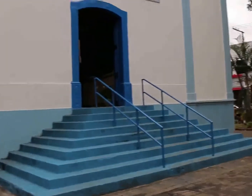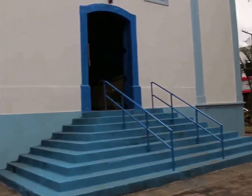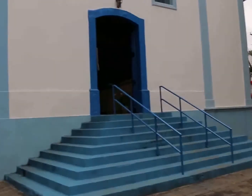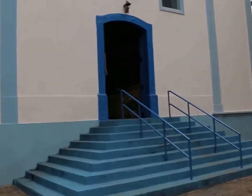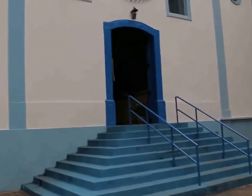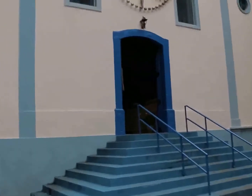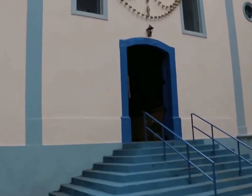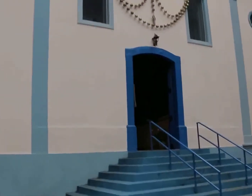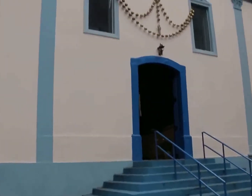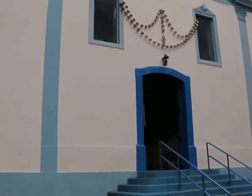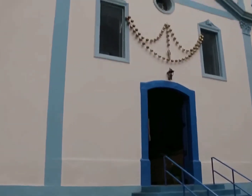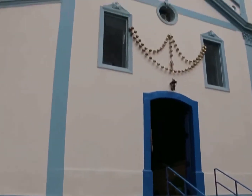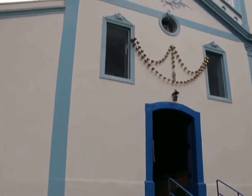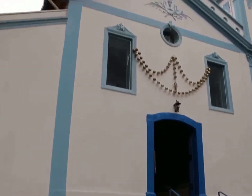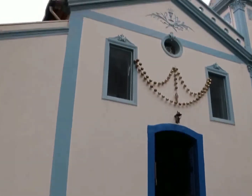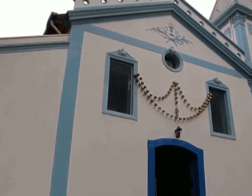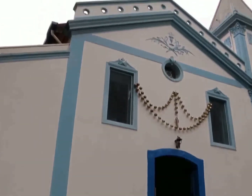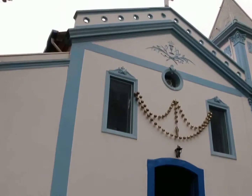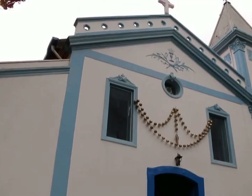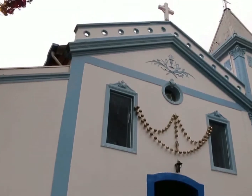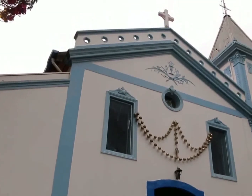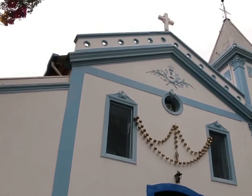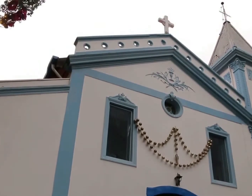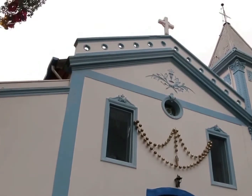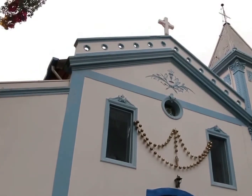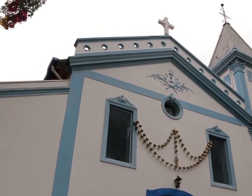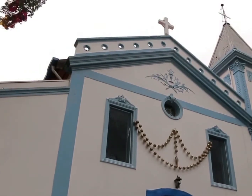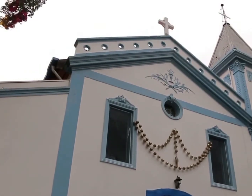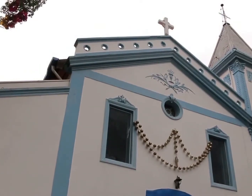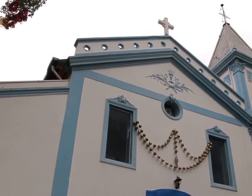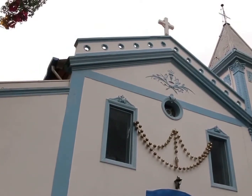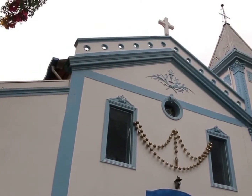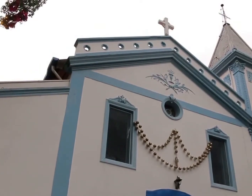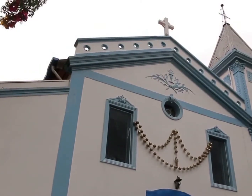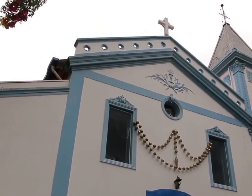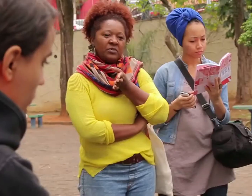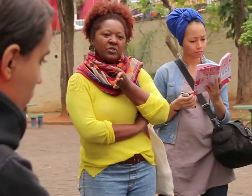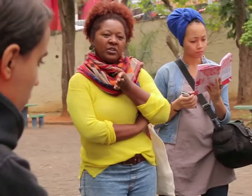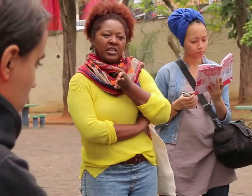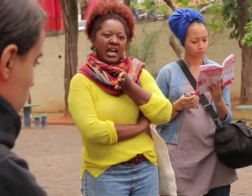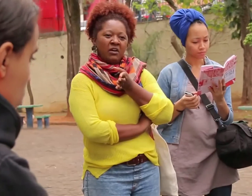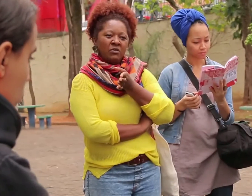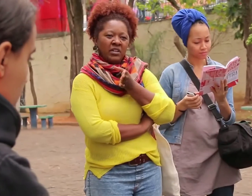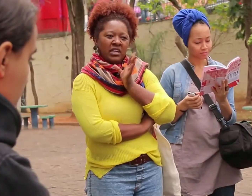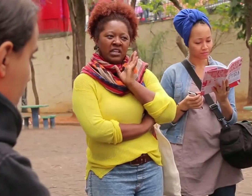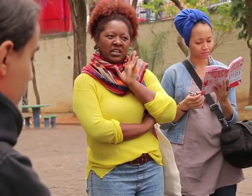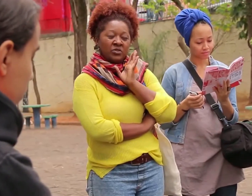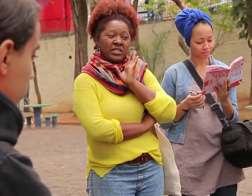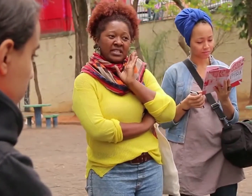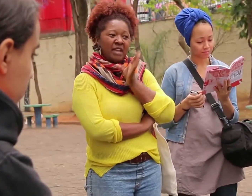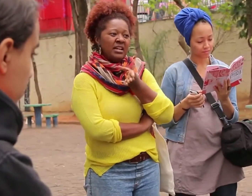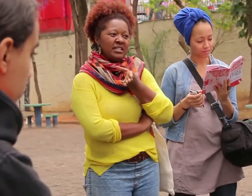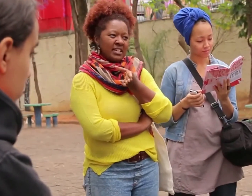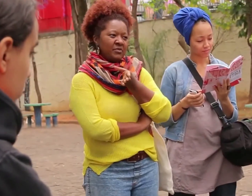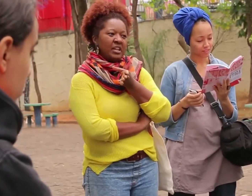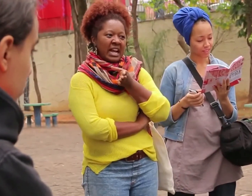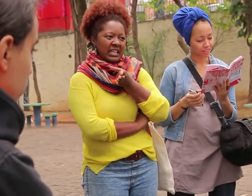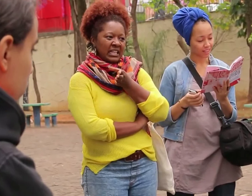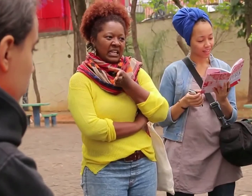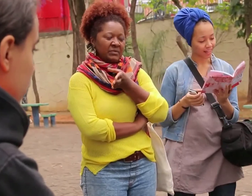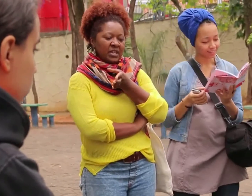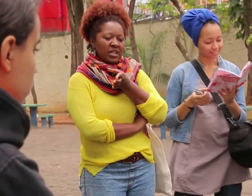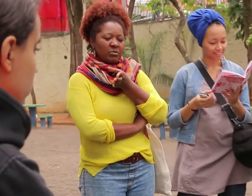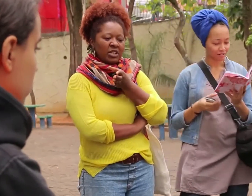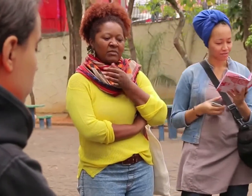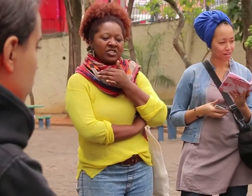muito juntas. Vocês estão falando disso e eu estou pensando aqui o quanto as festas são importantes no período colonial e no sistema